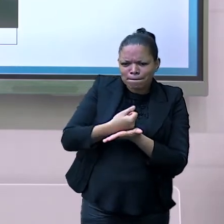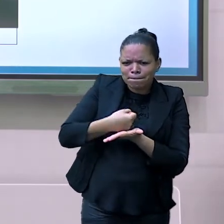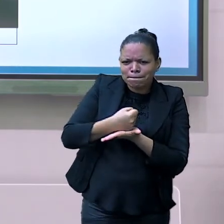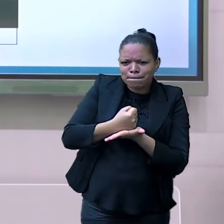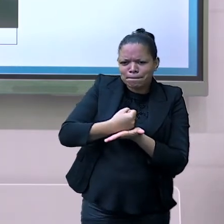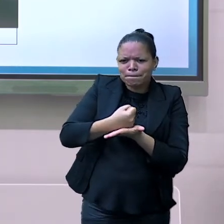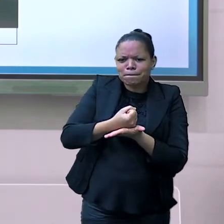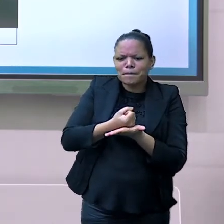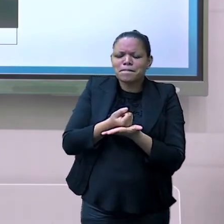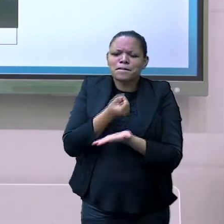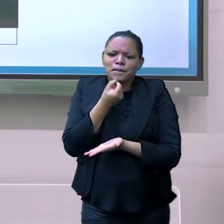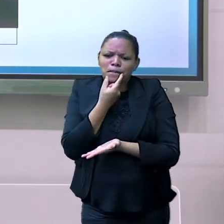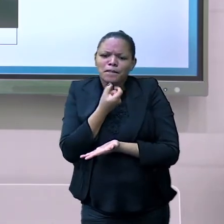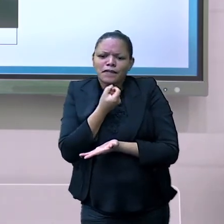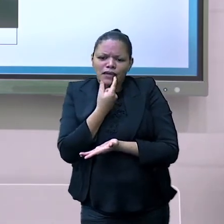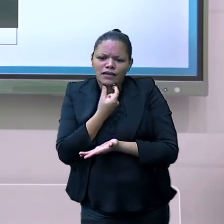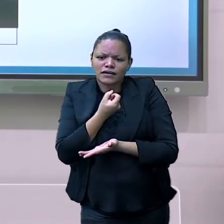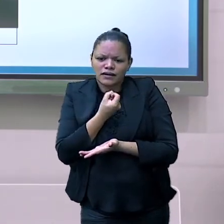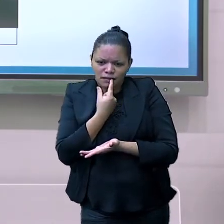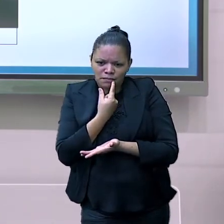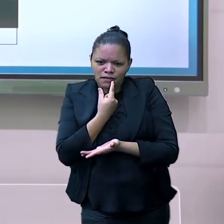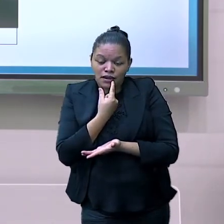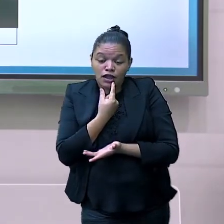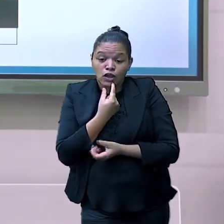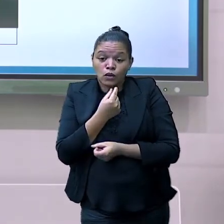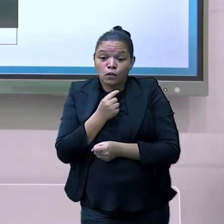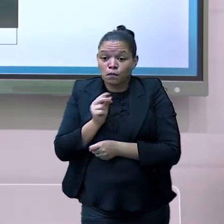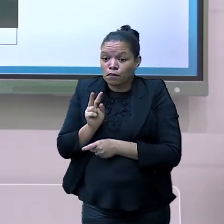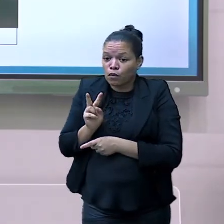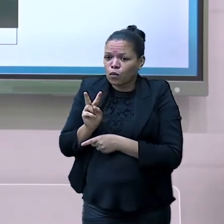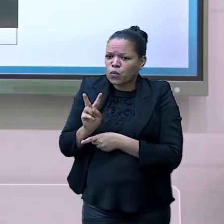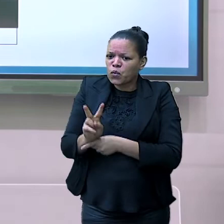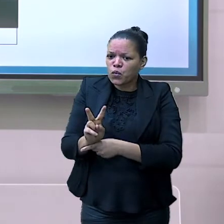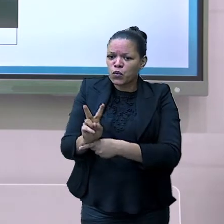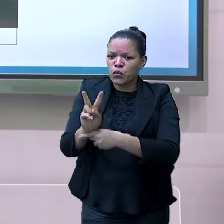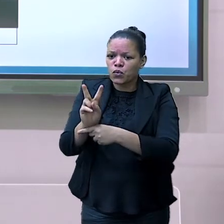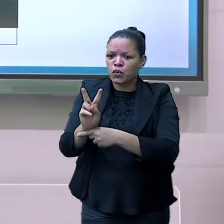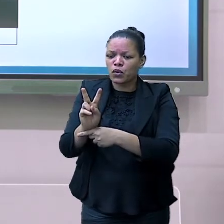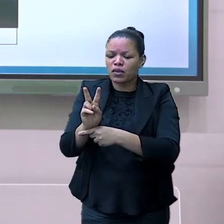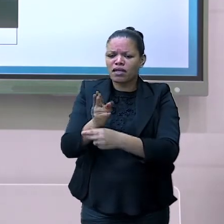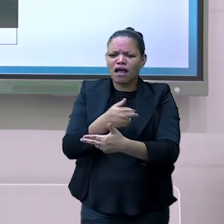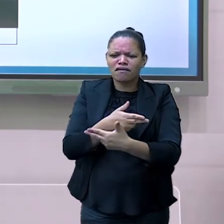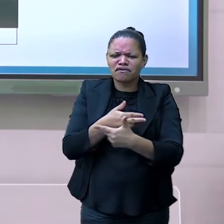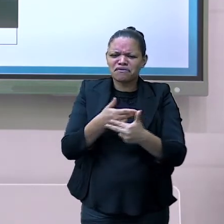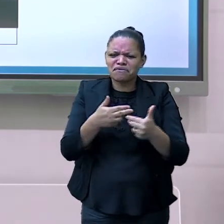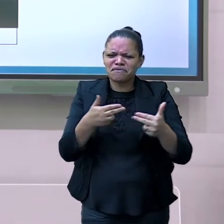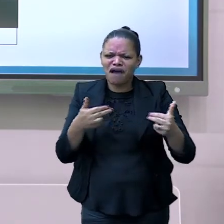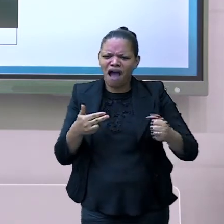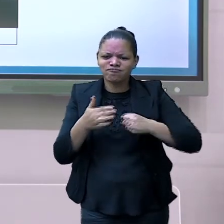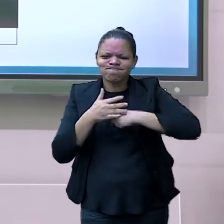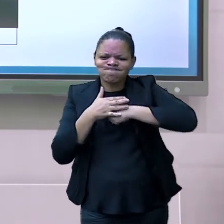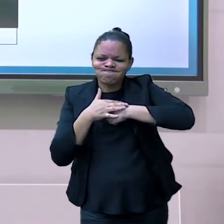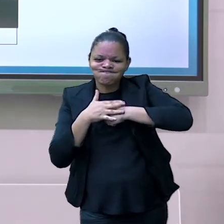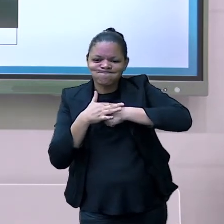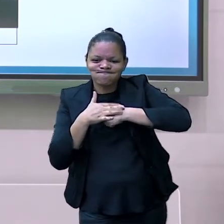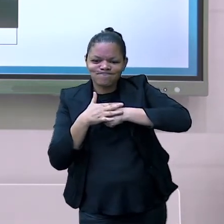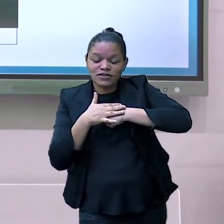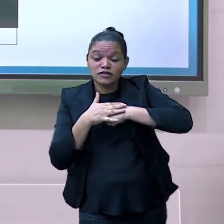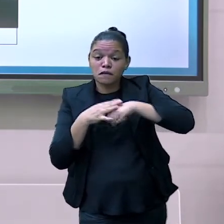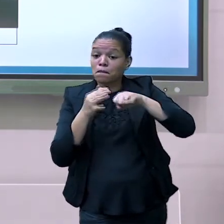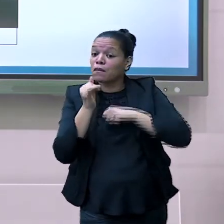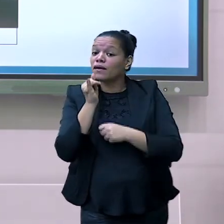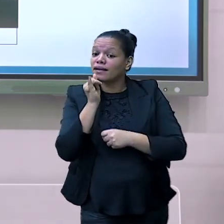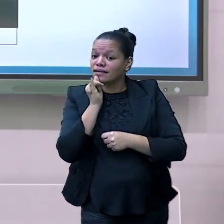para tratar aí de várias patologias. Mas eu quero identificar aqui agora é com relação à vacina contra o